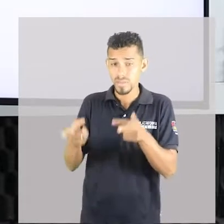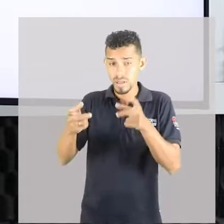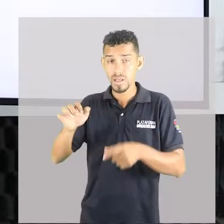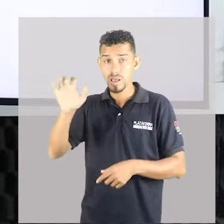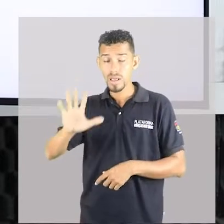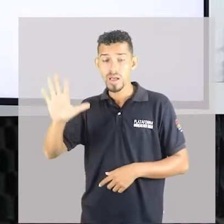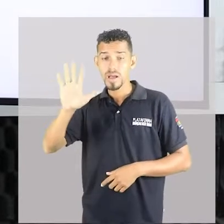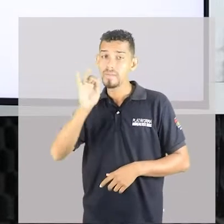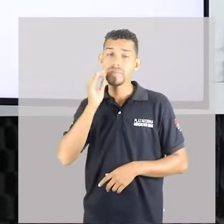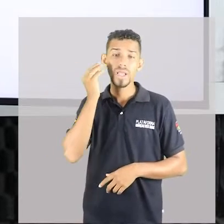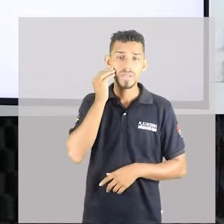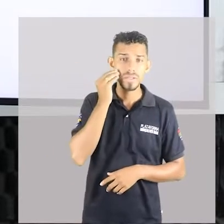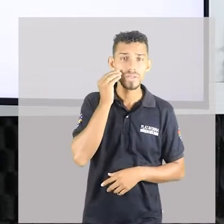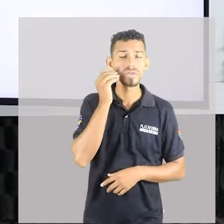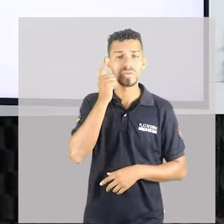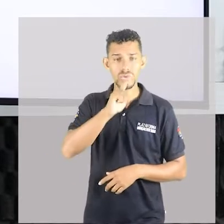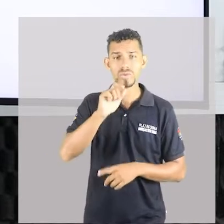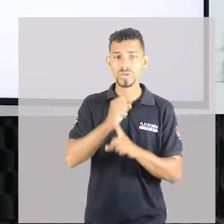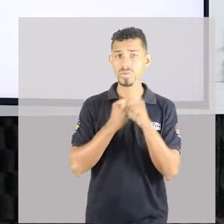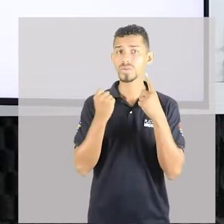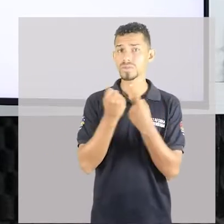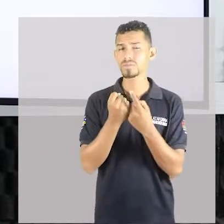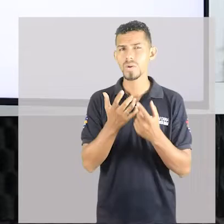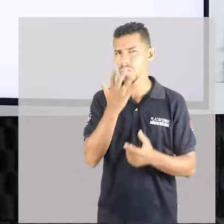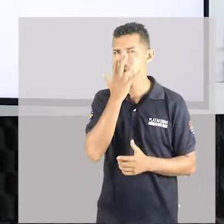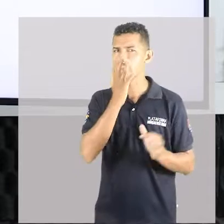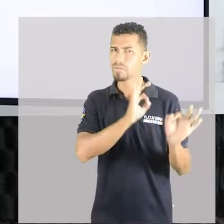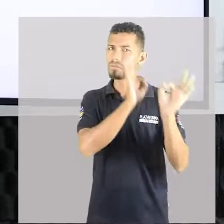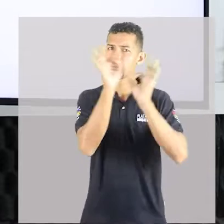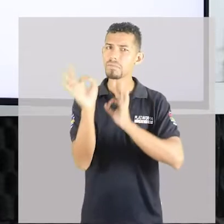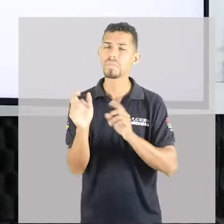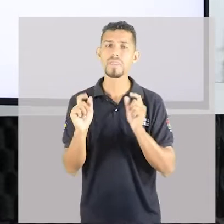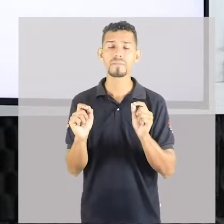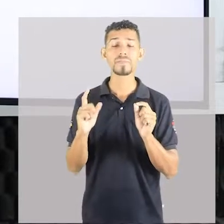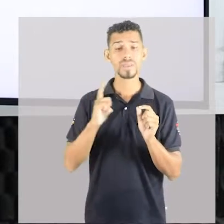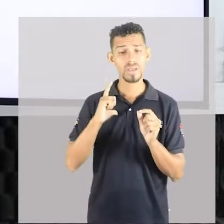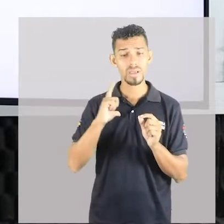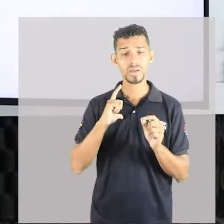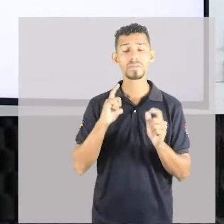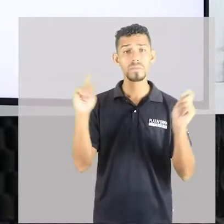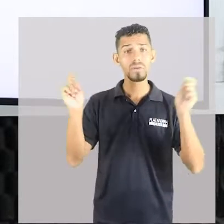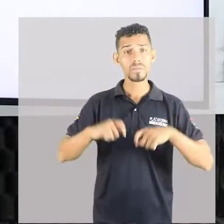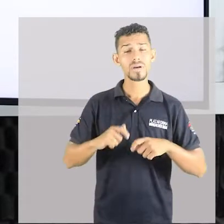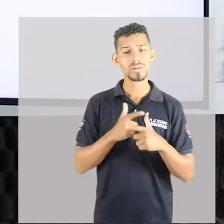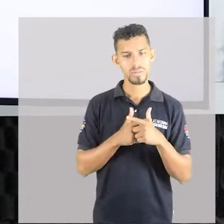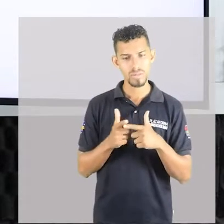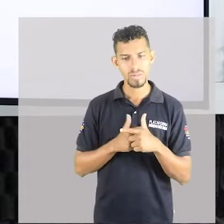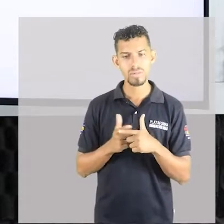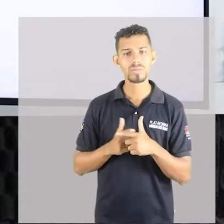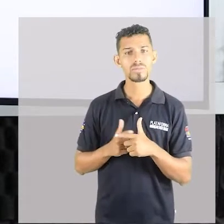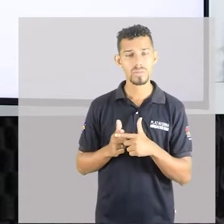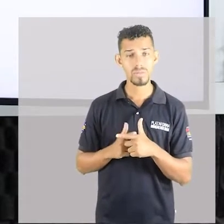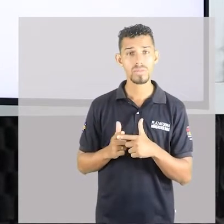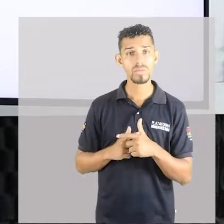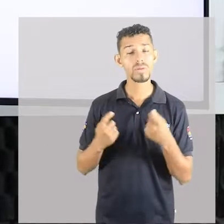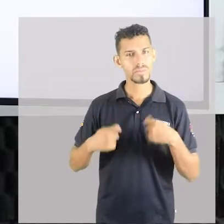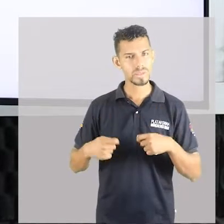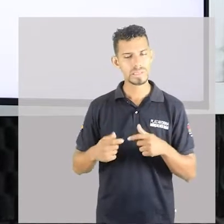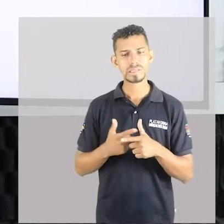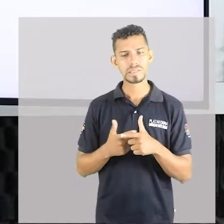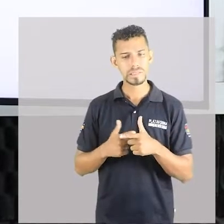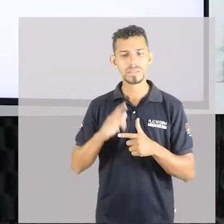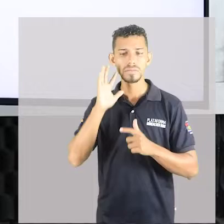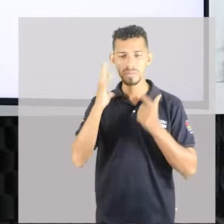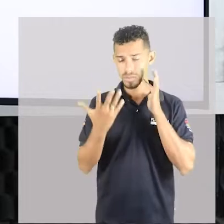Europa, que era a tentativa de contenção social. Observe bem, gente, eles possuem problemas, eles têm que resolver esse